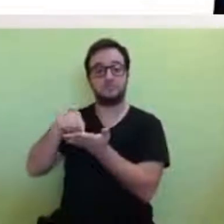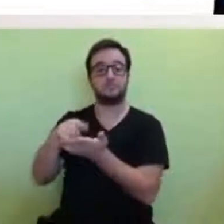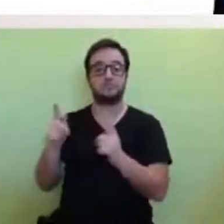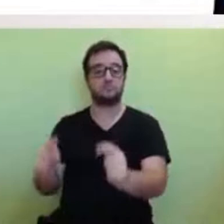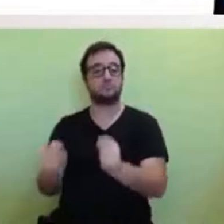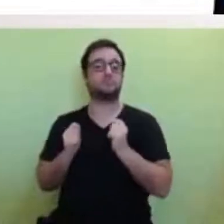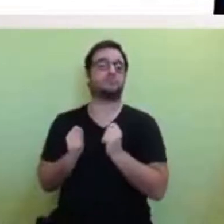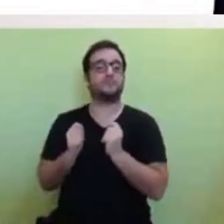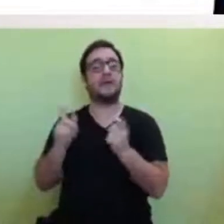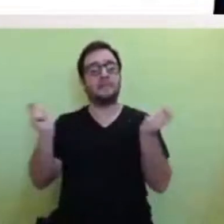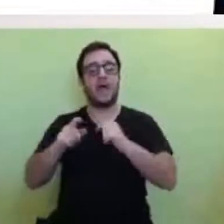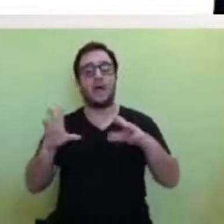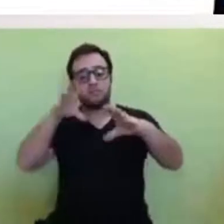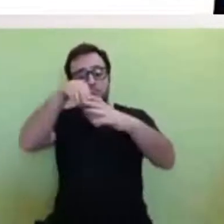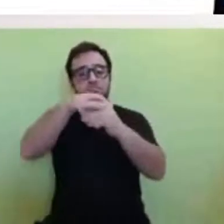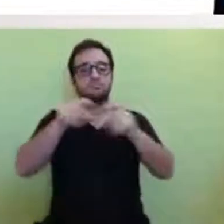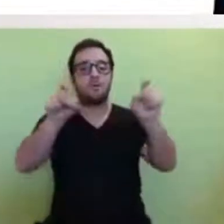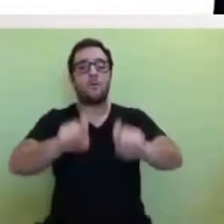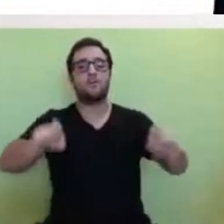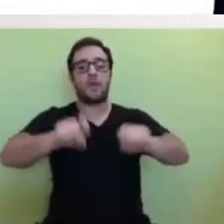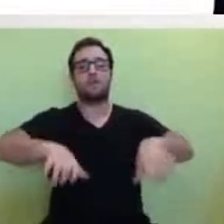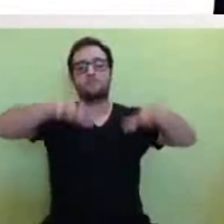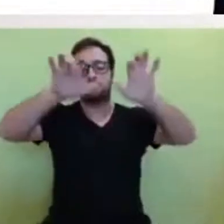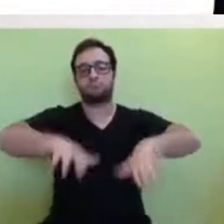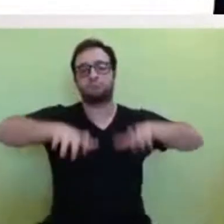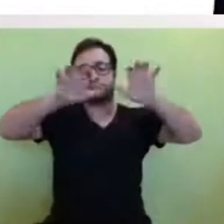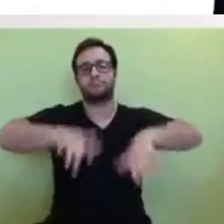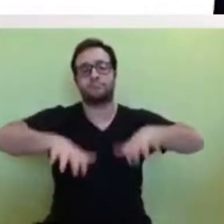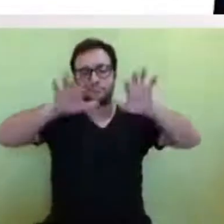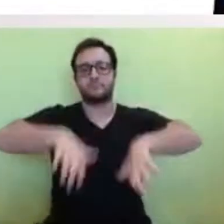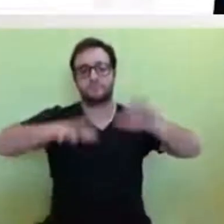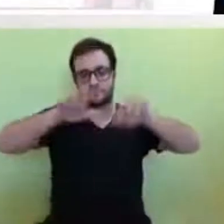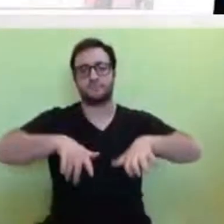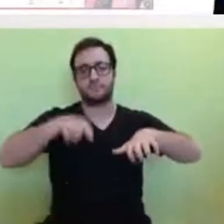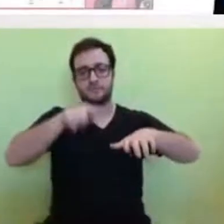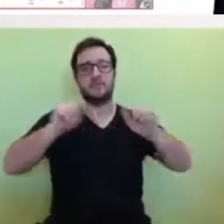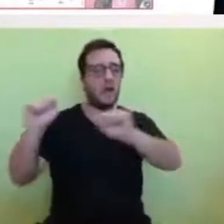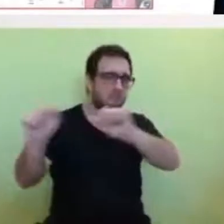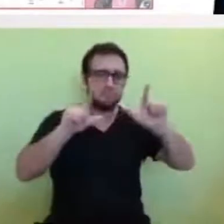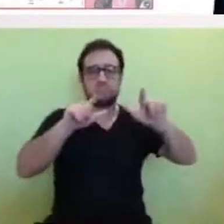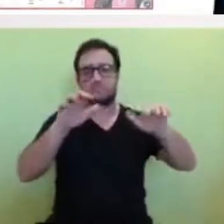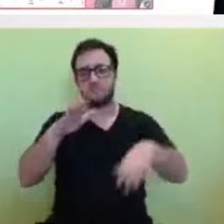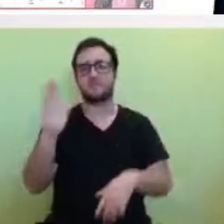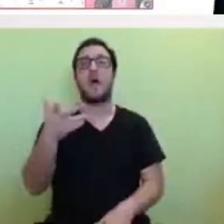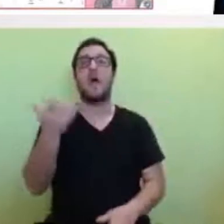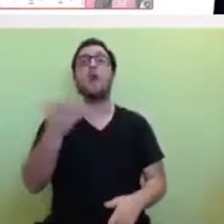língua de sinais também. Pode passar, Arlen?